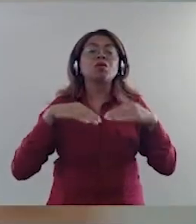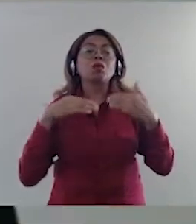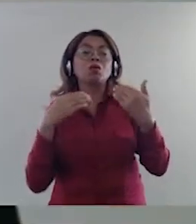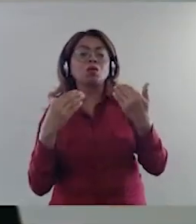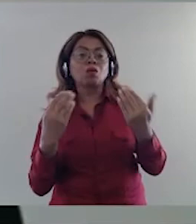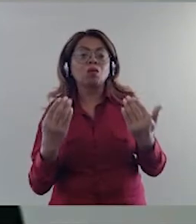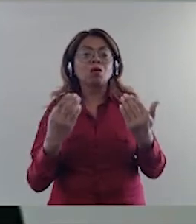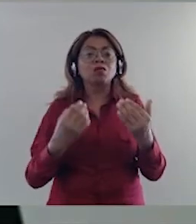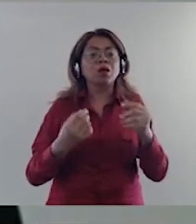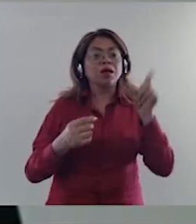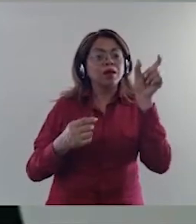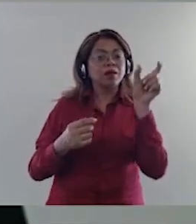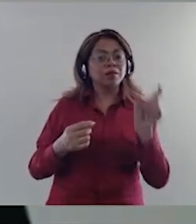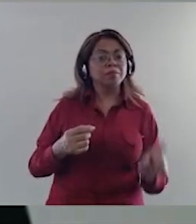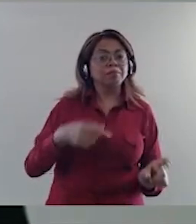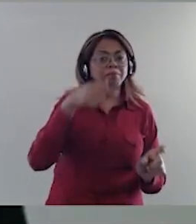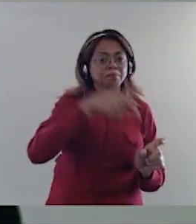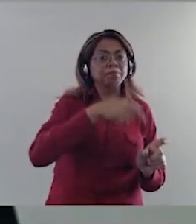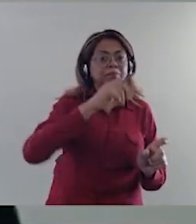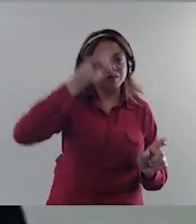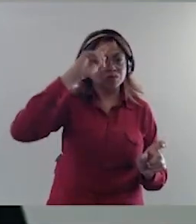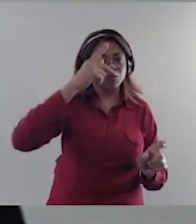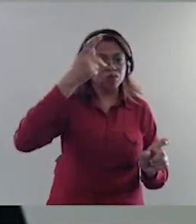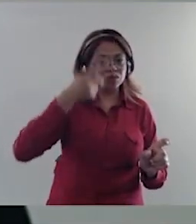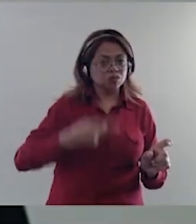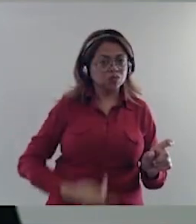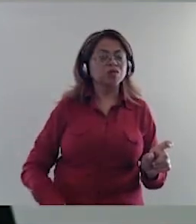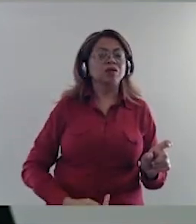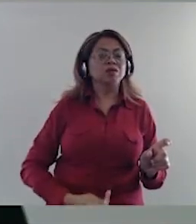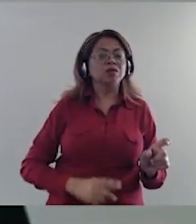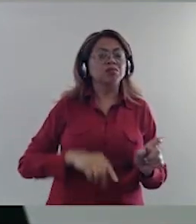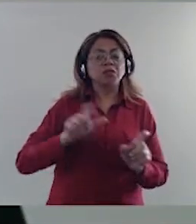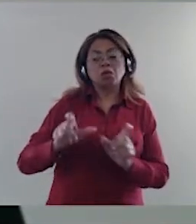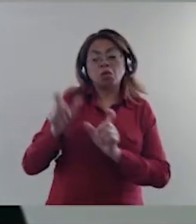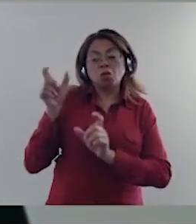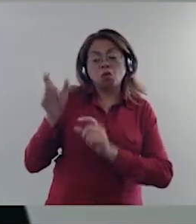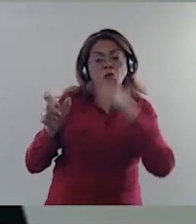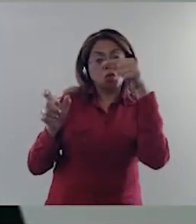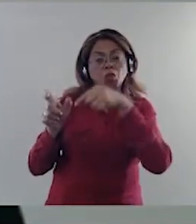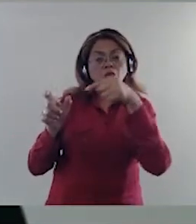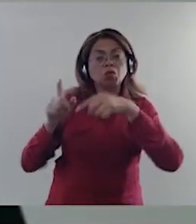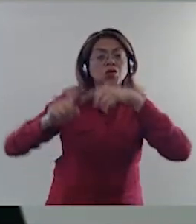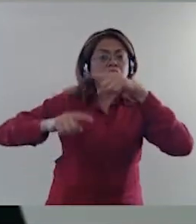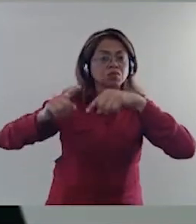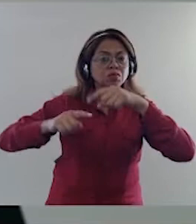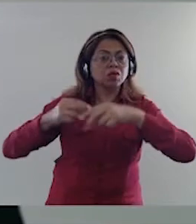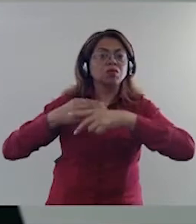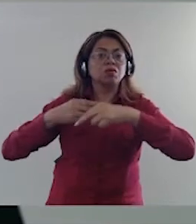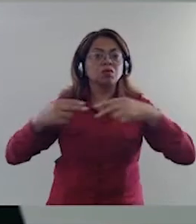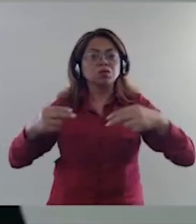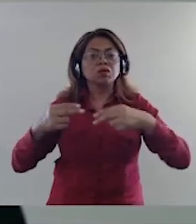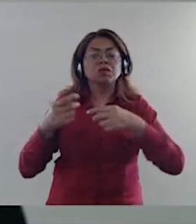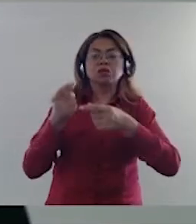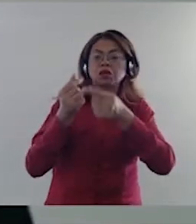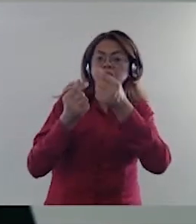das pessoas humanas e dos interesses econômicos e patrimoniais.